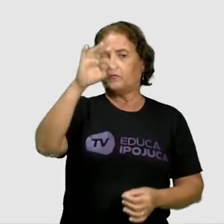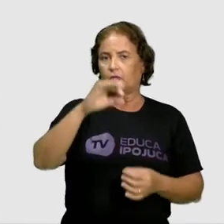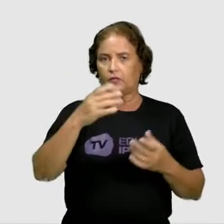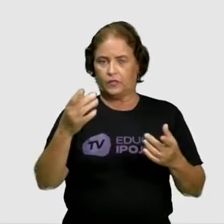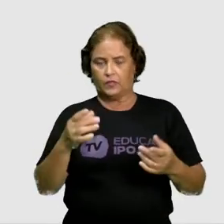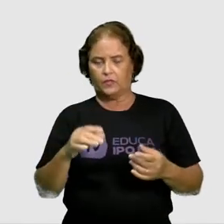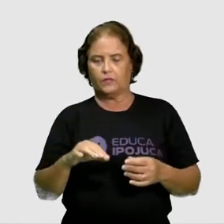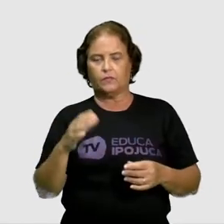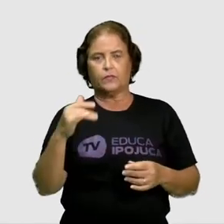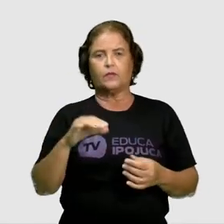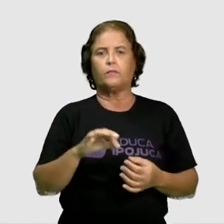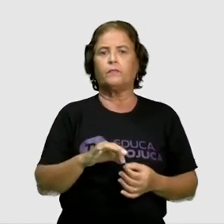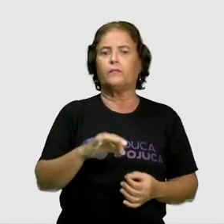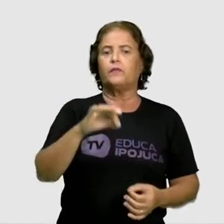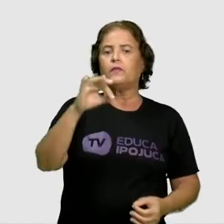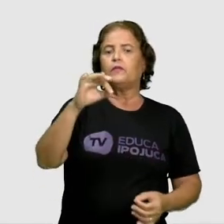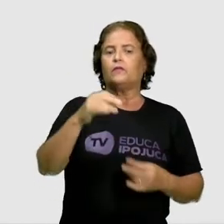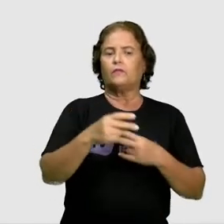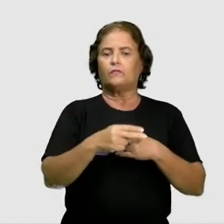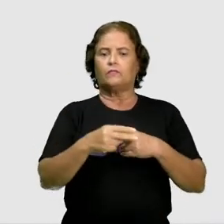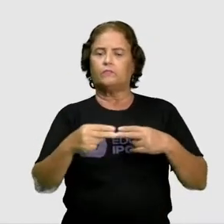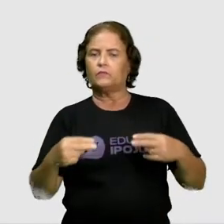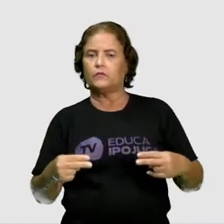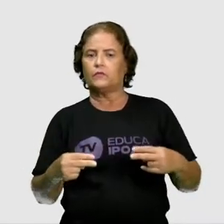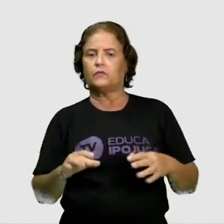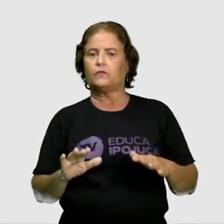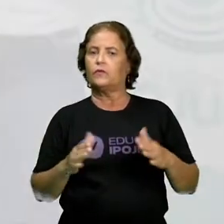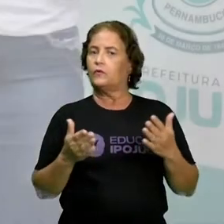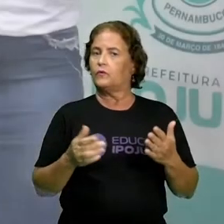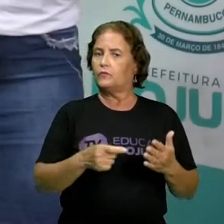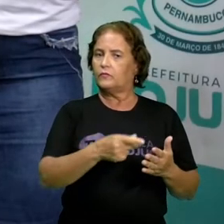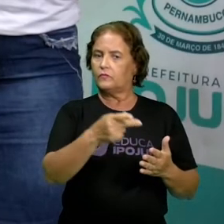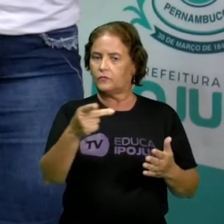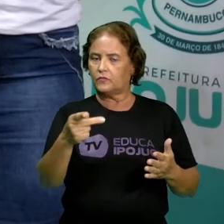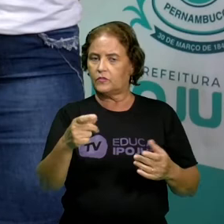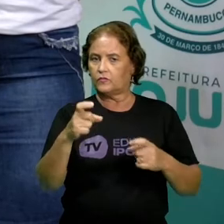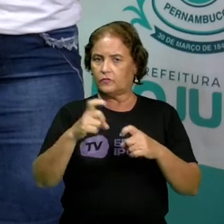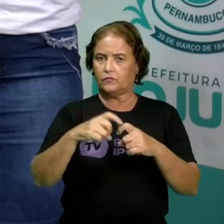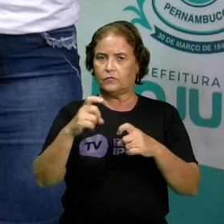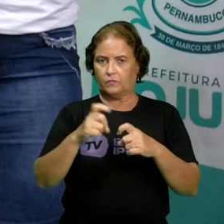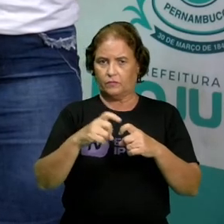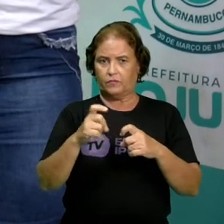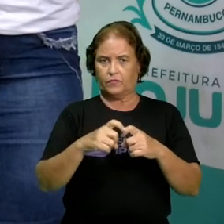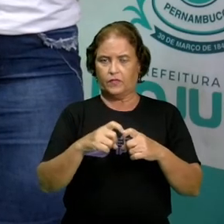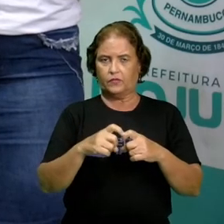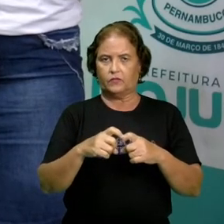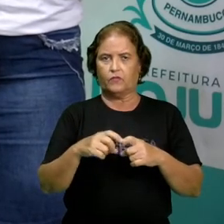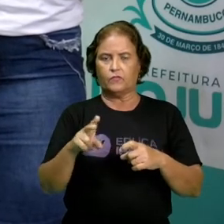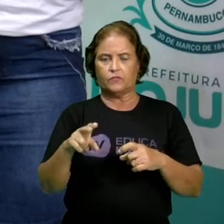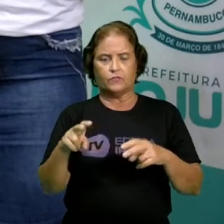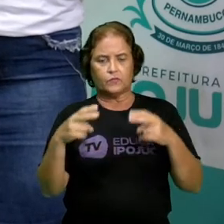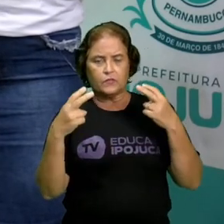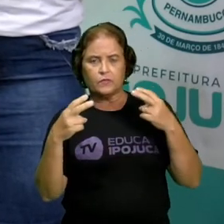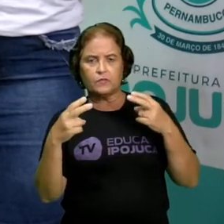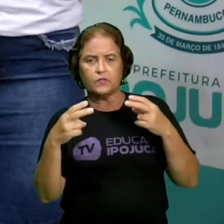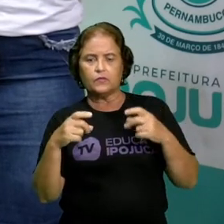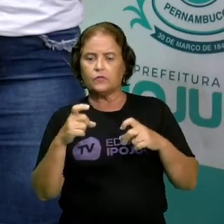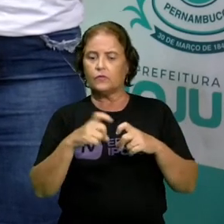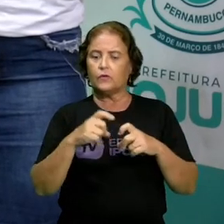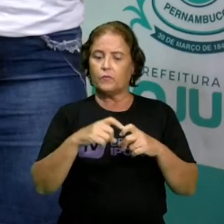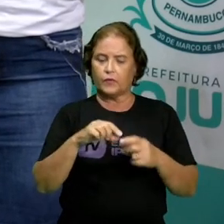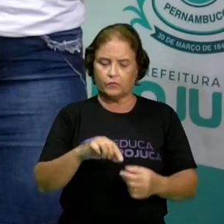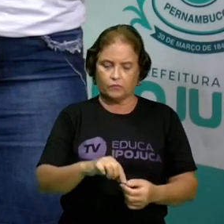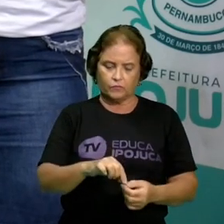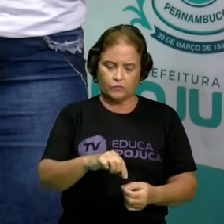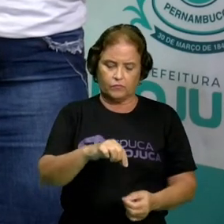para medirmos alguma coisa. Quando vocês vão ao médico, crianças, vocês já perceberam que o médico, eles